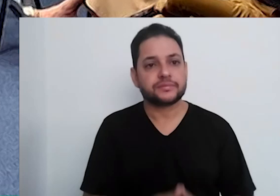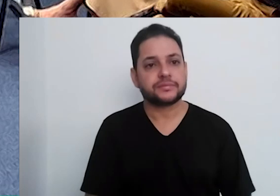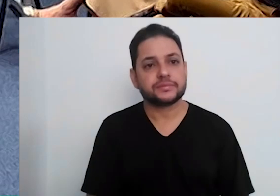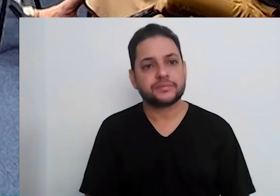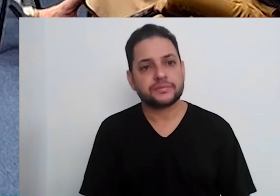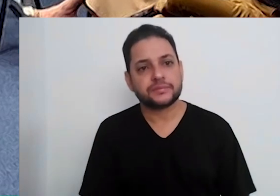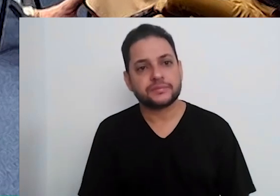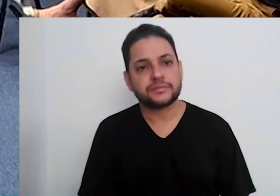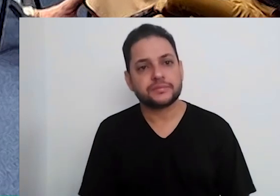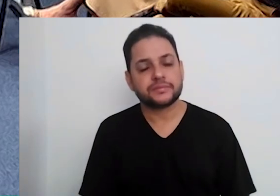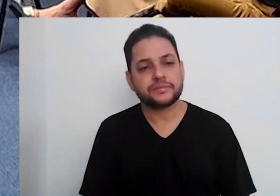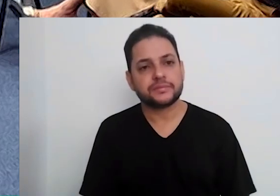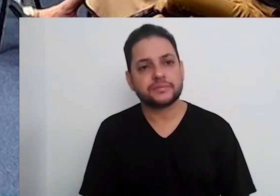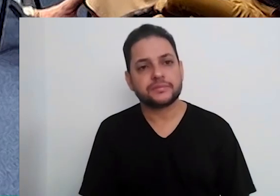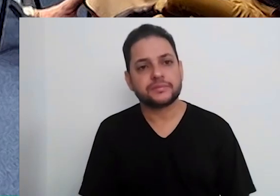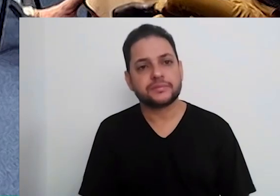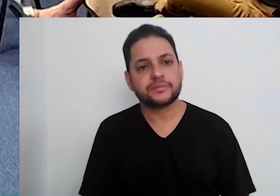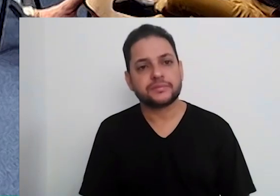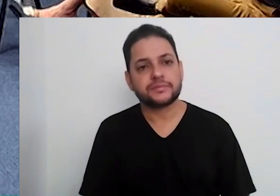né